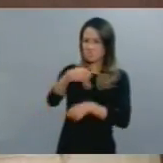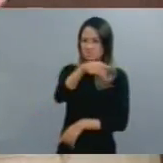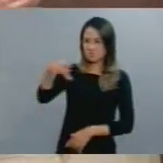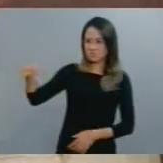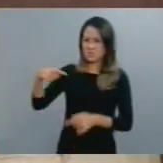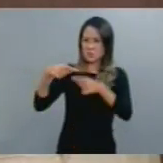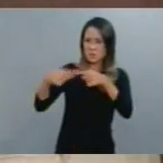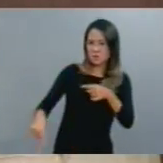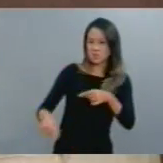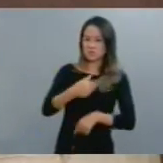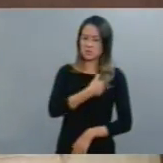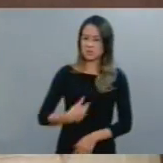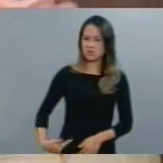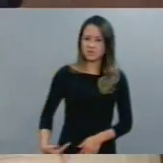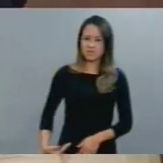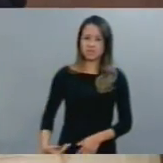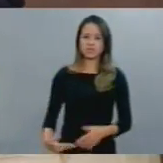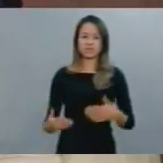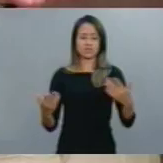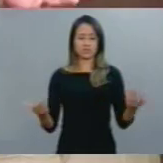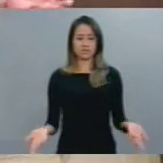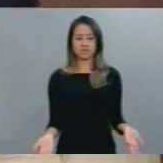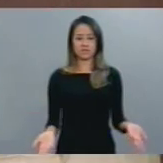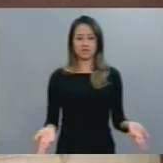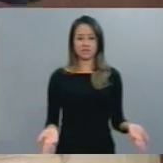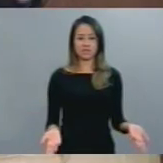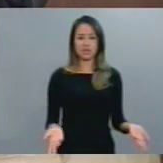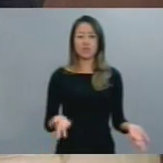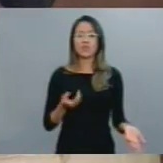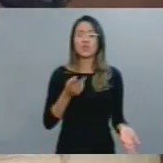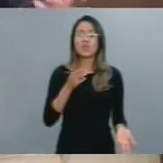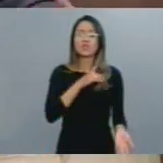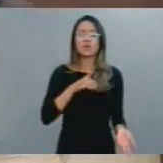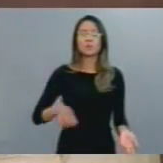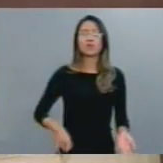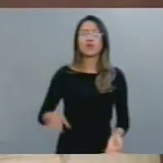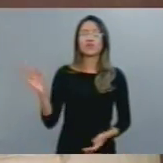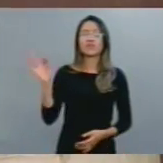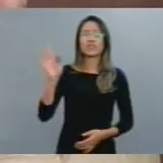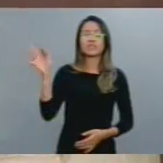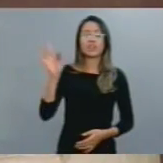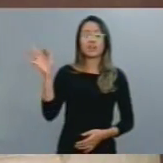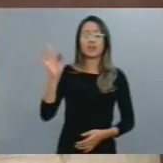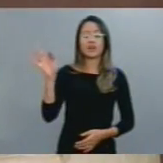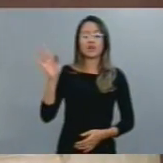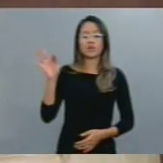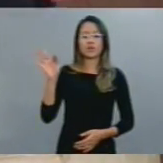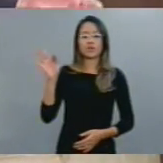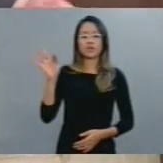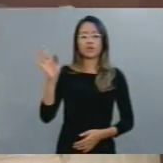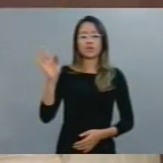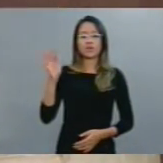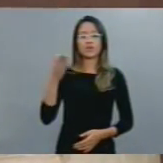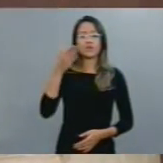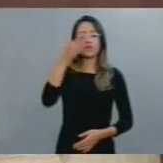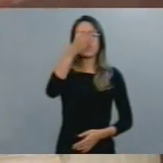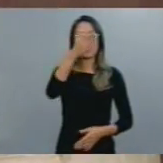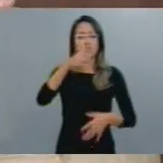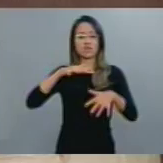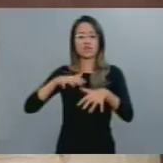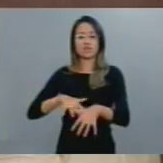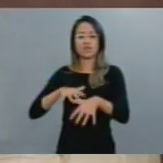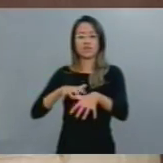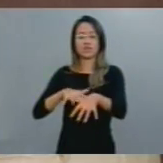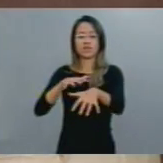mitificadas, inclusive com esse nome de mito. Um deputado federal vai a um trio elétrico na